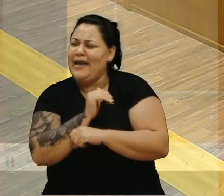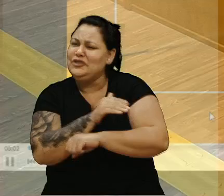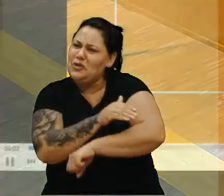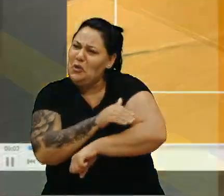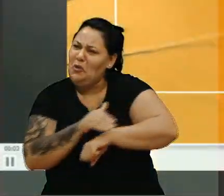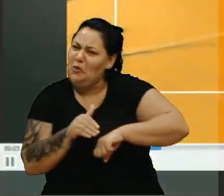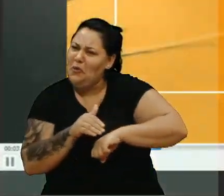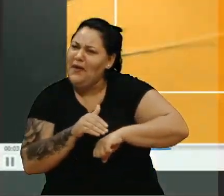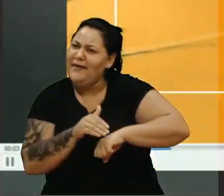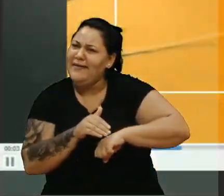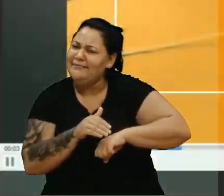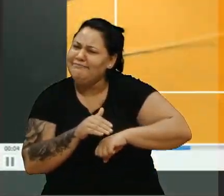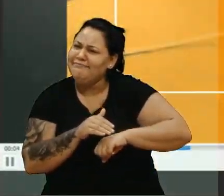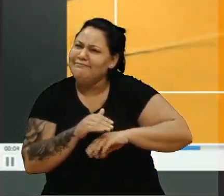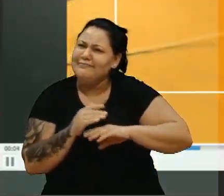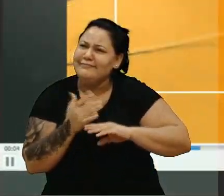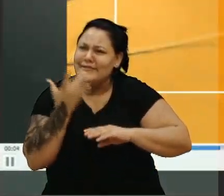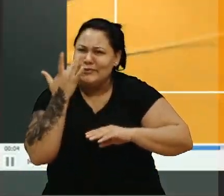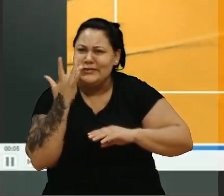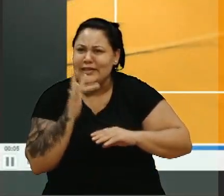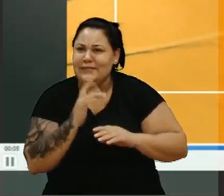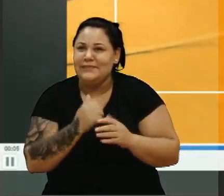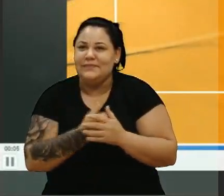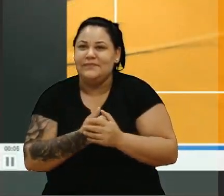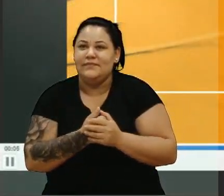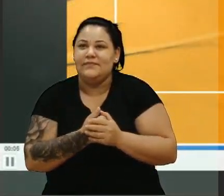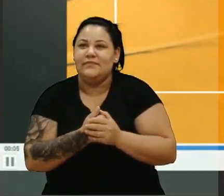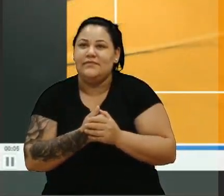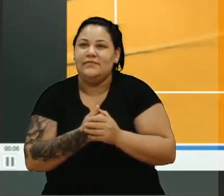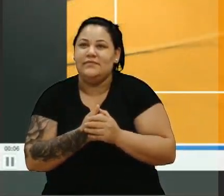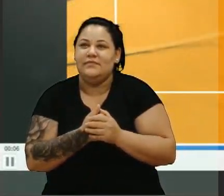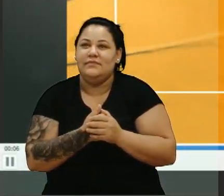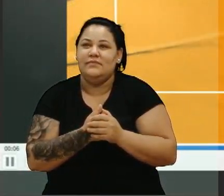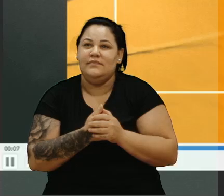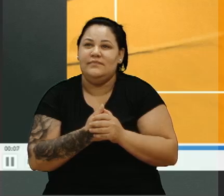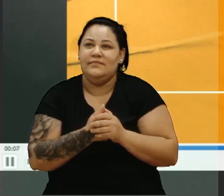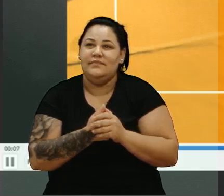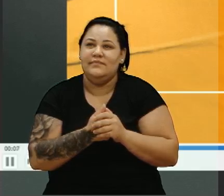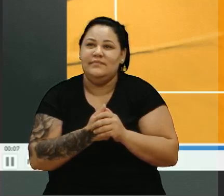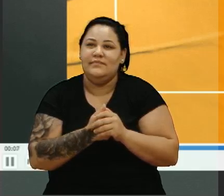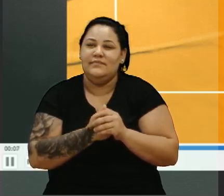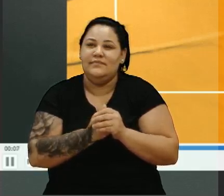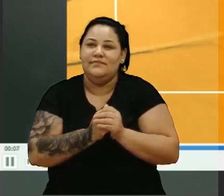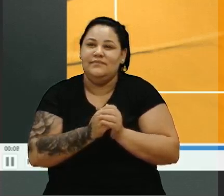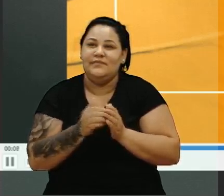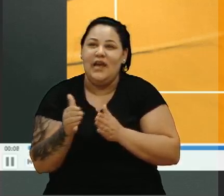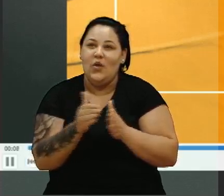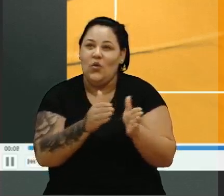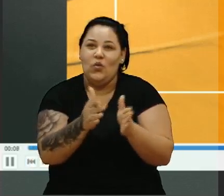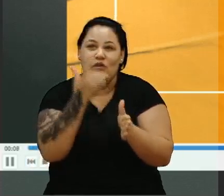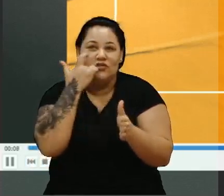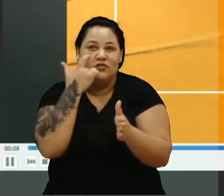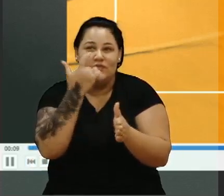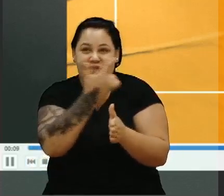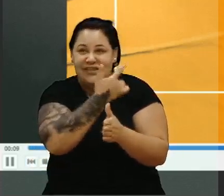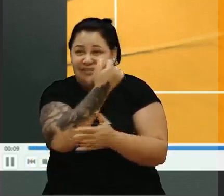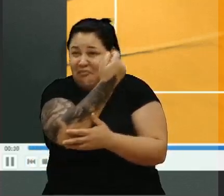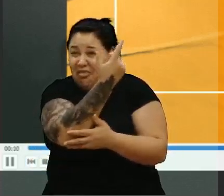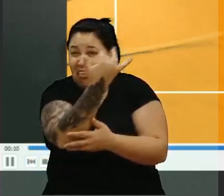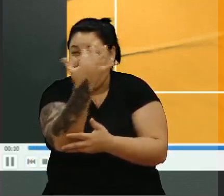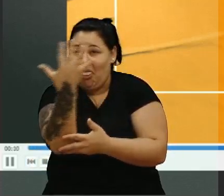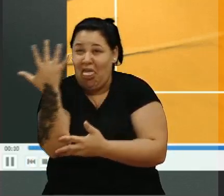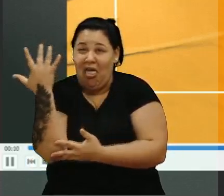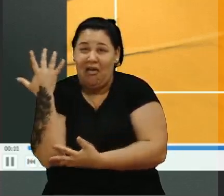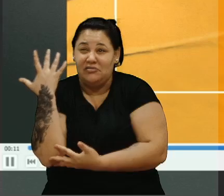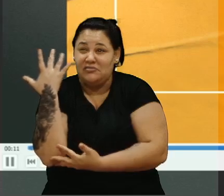grande. Essa é a Rua Brasília, que a gente vê que está tomada com o mato, que